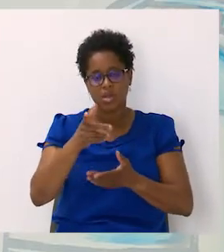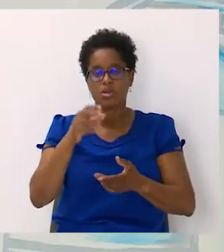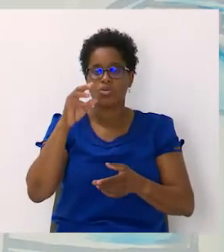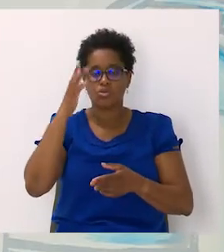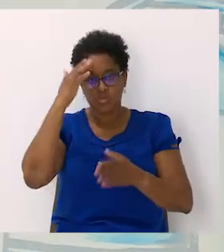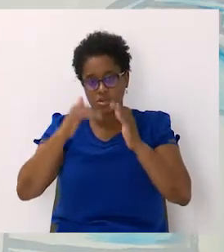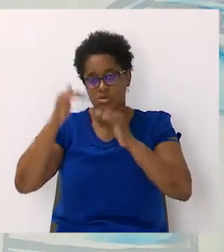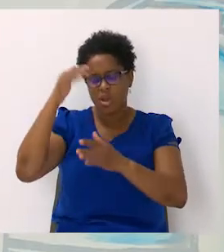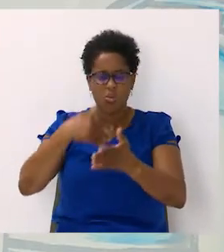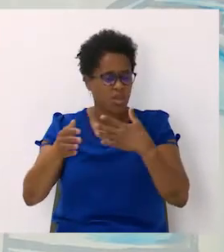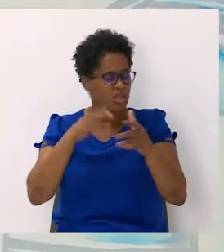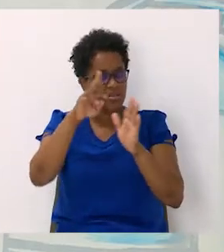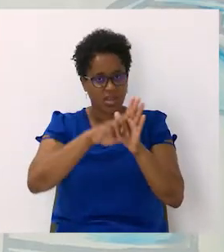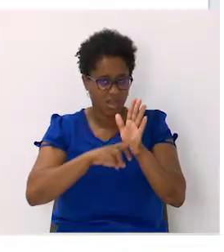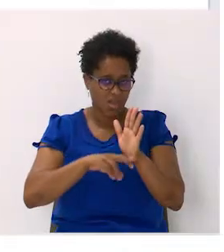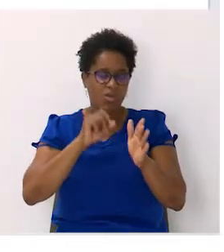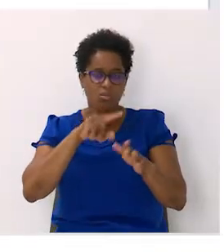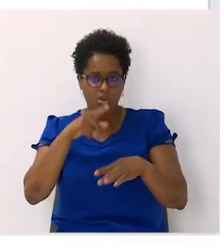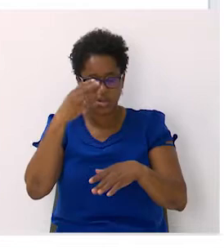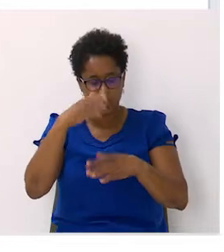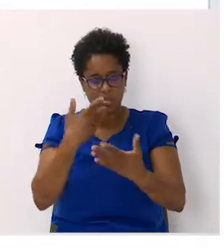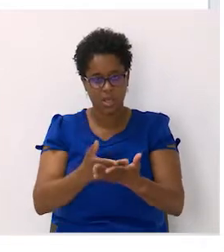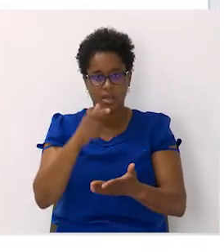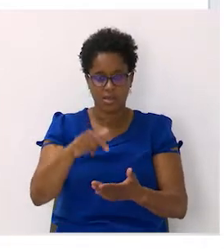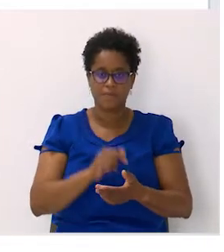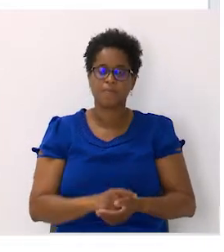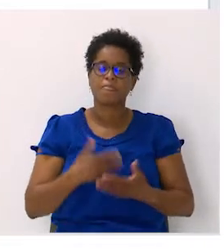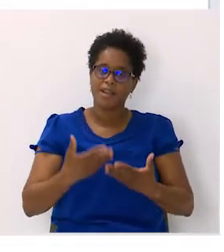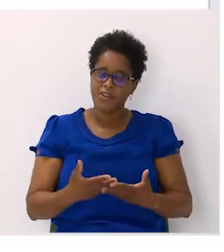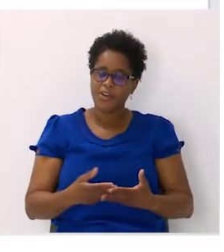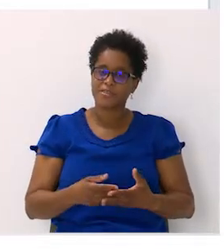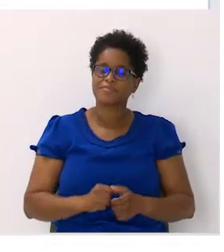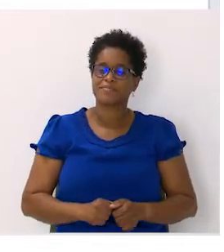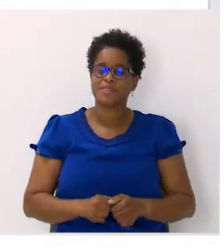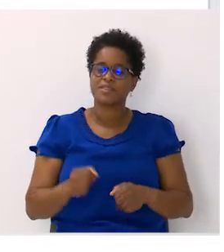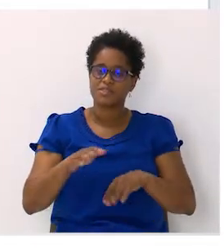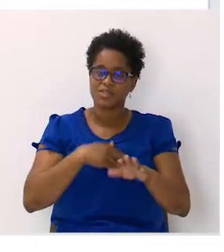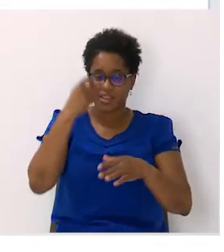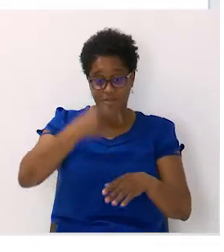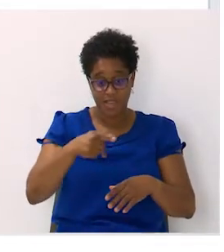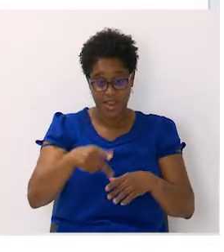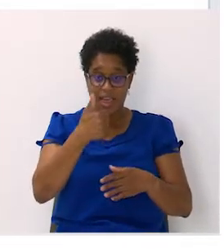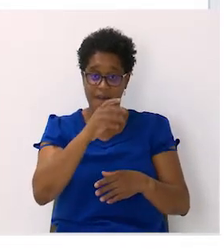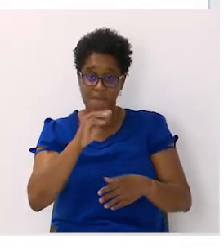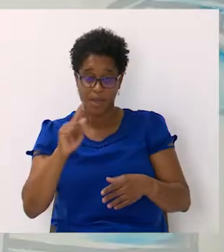Qualquer uma das regras podemos aplicar aqui. Vamos manter a base e subtrair expoentes.